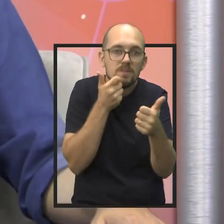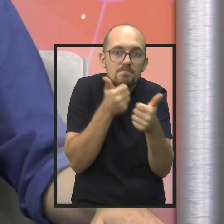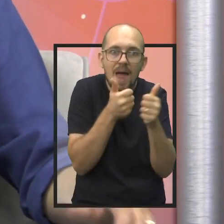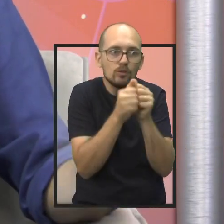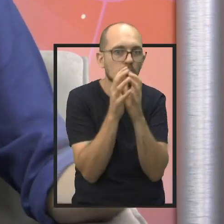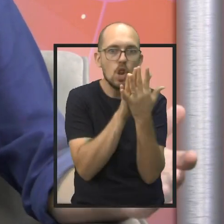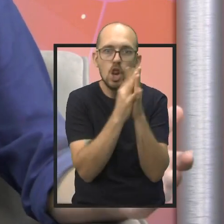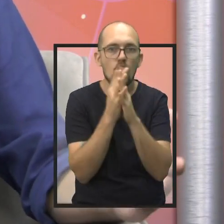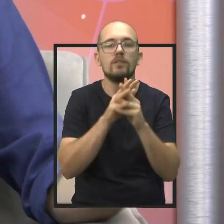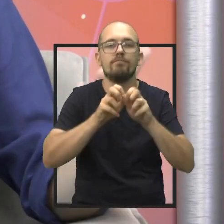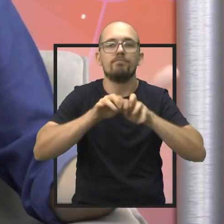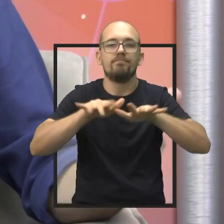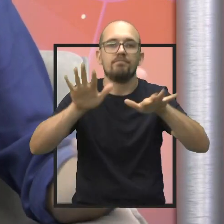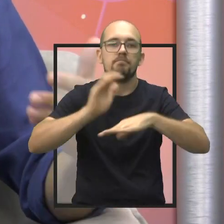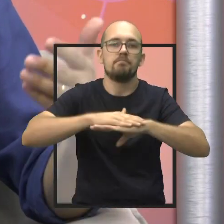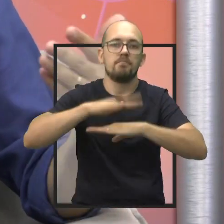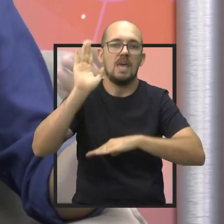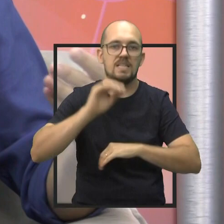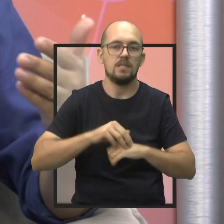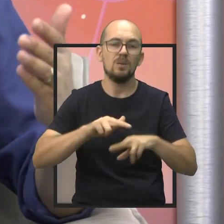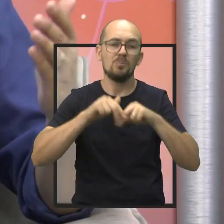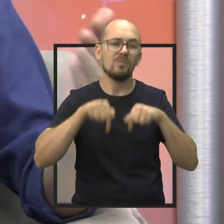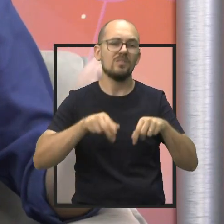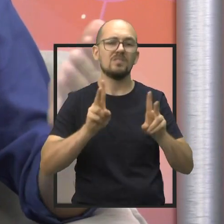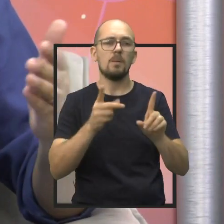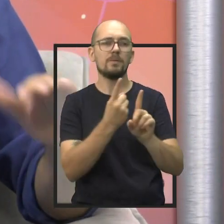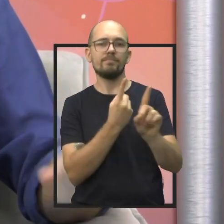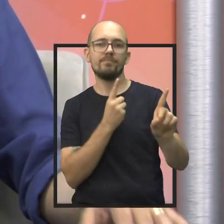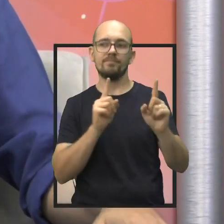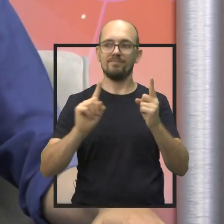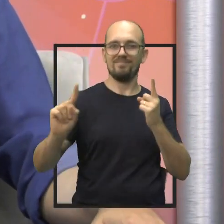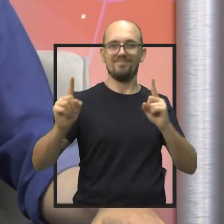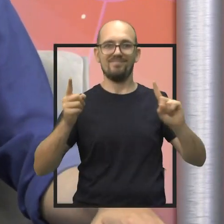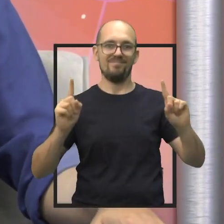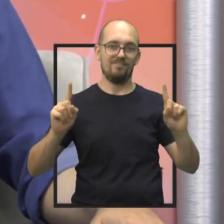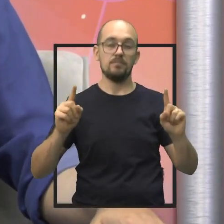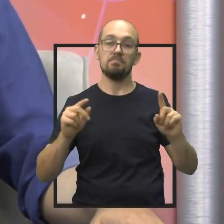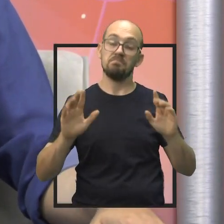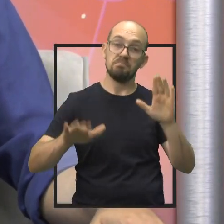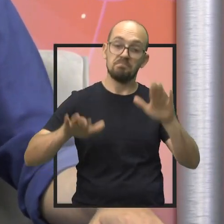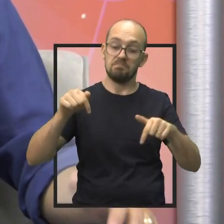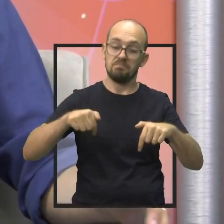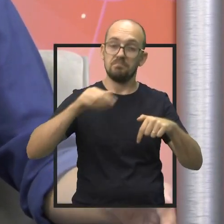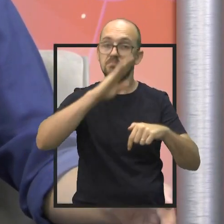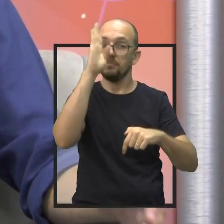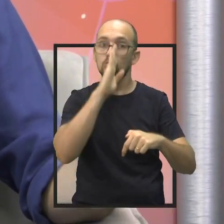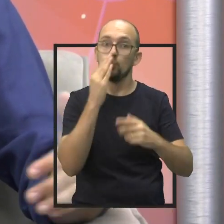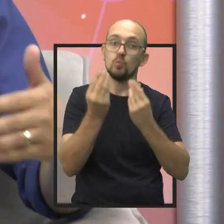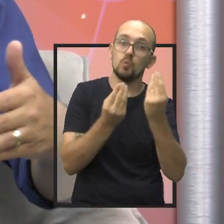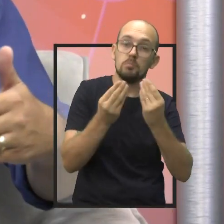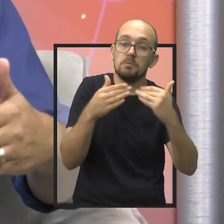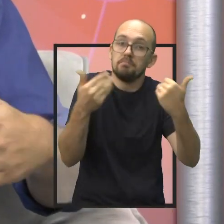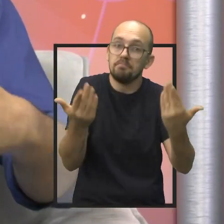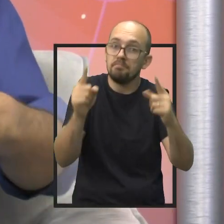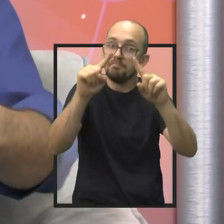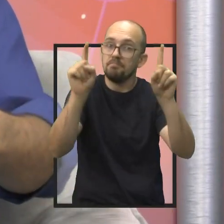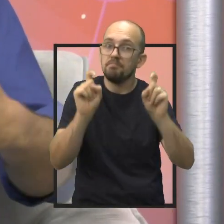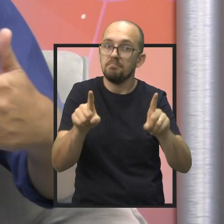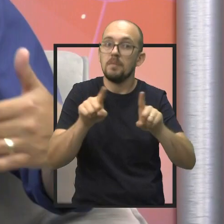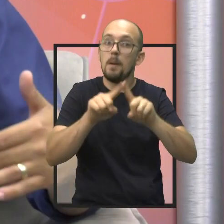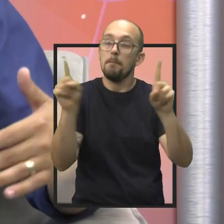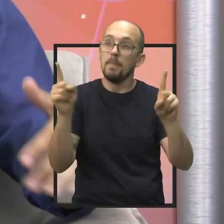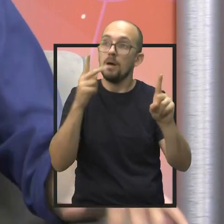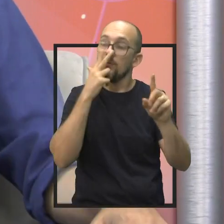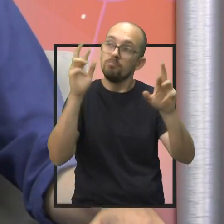respiratória. E por isso que a gente faz um paralelo aí com o novo coronavírus, né? Então a gente espera que o clima do nosso